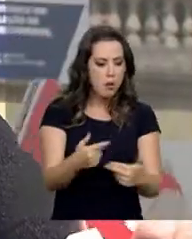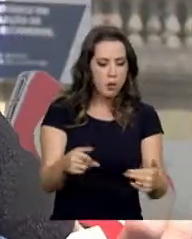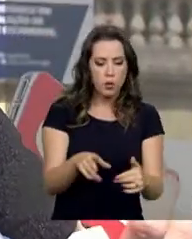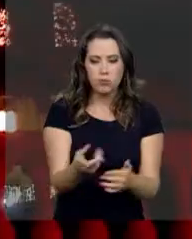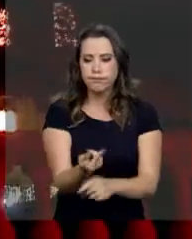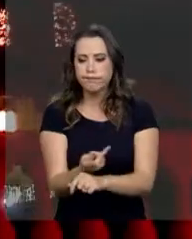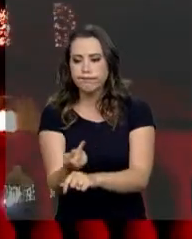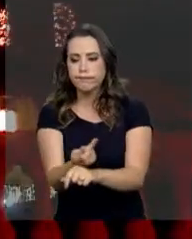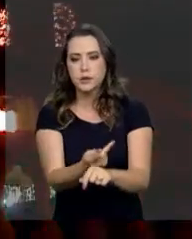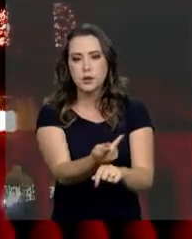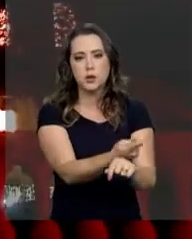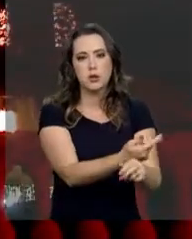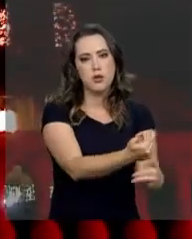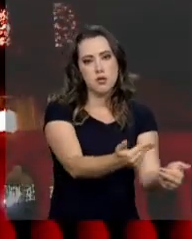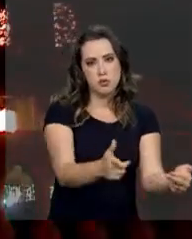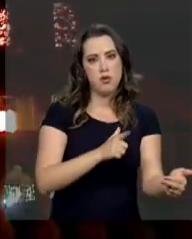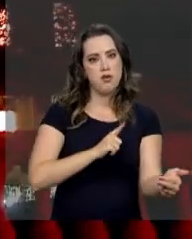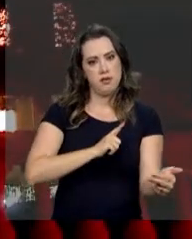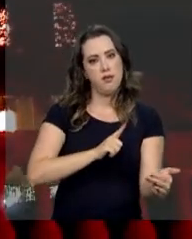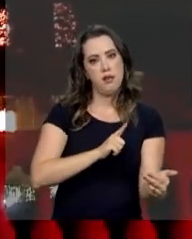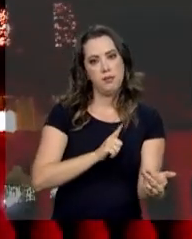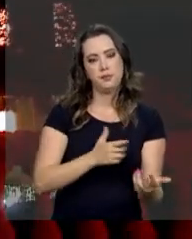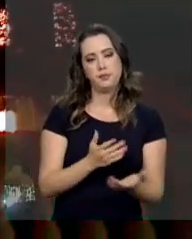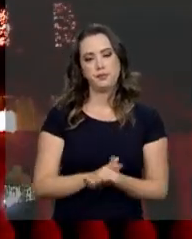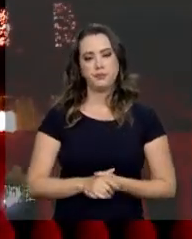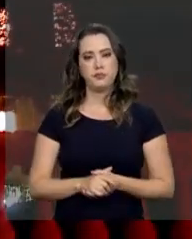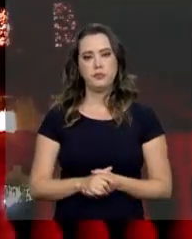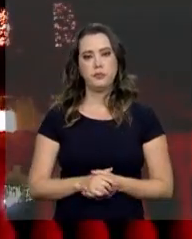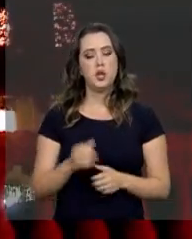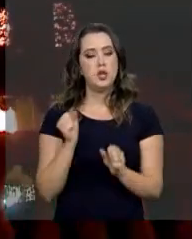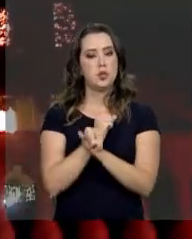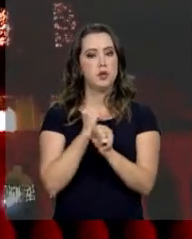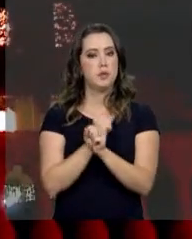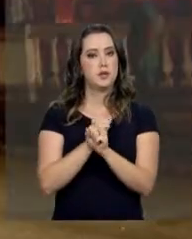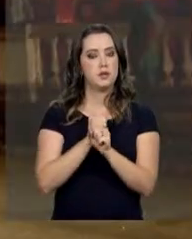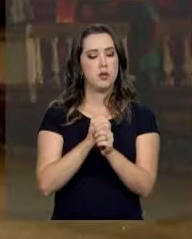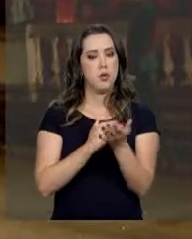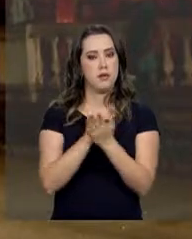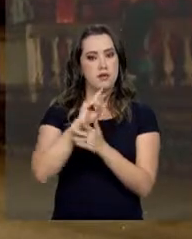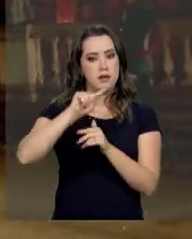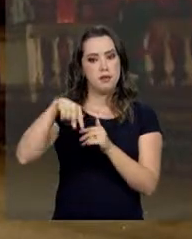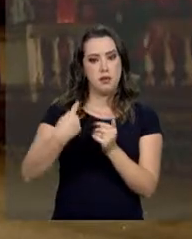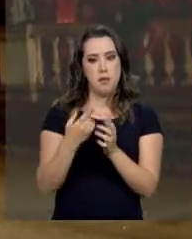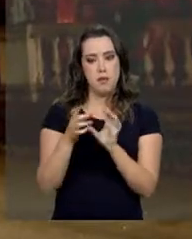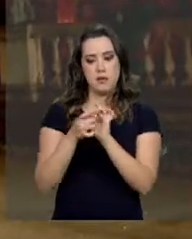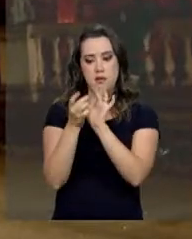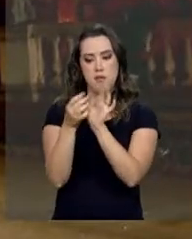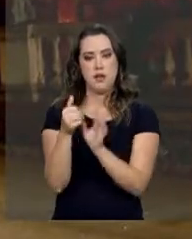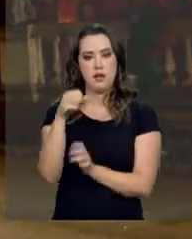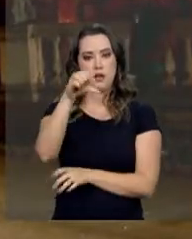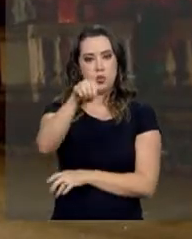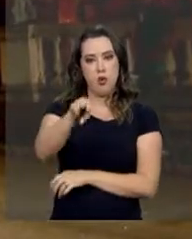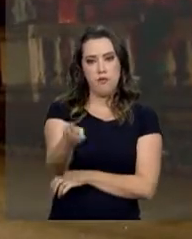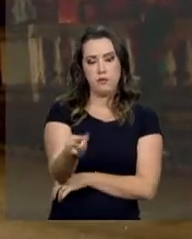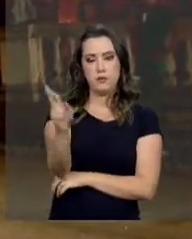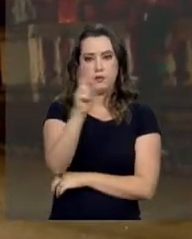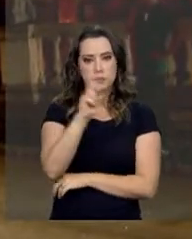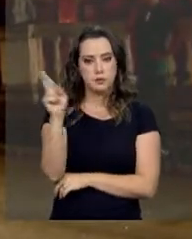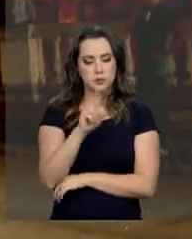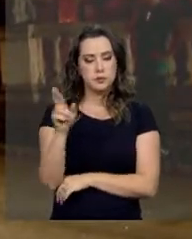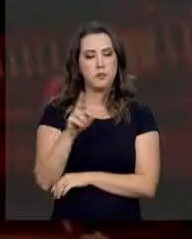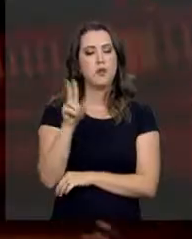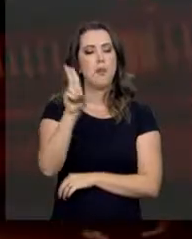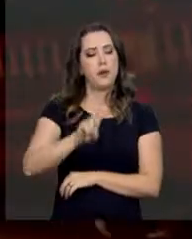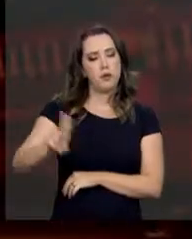escombros as obras emergenciais começaram depois que o ministério da educação liberou cerca de 9 milhões de reais para a